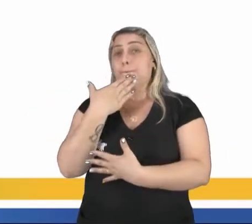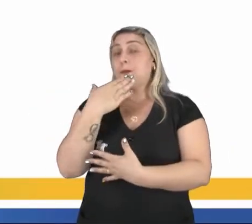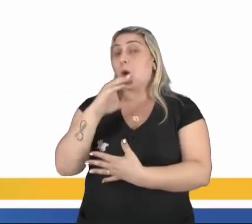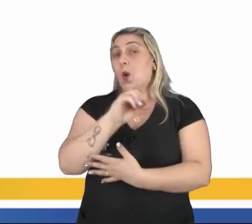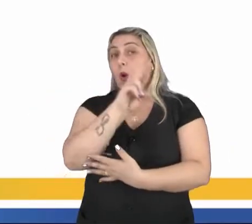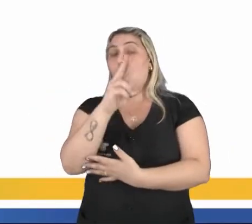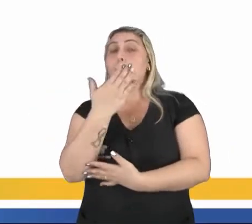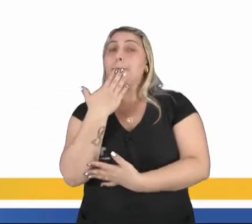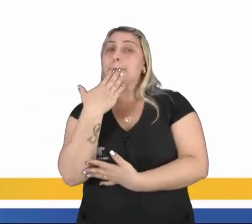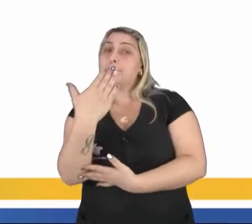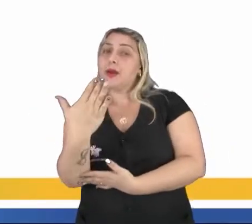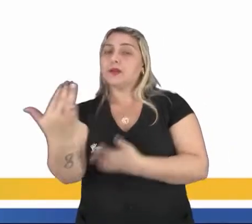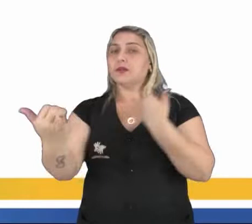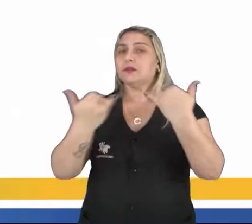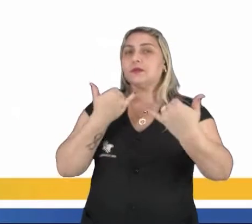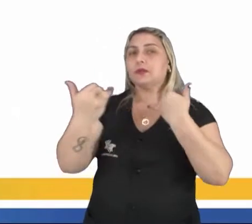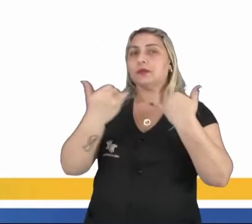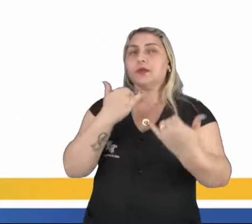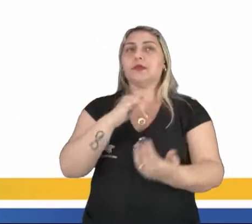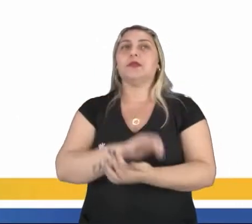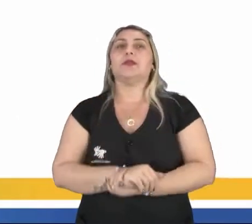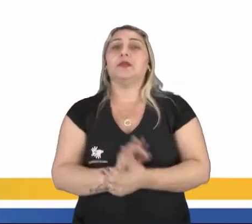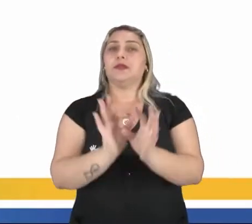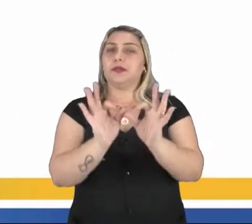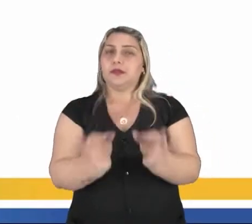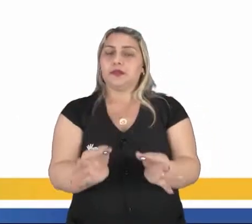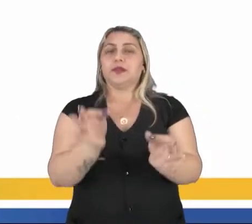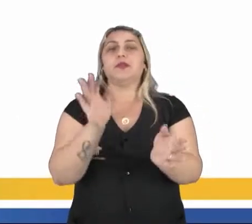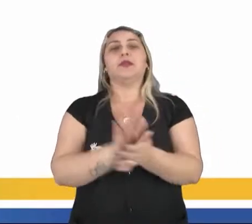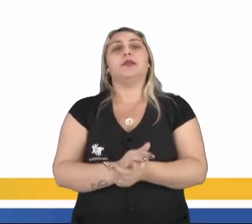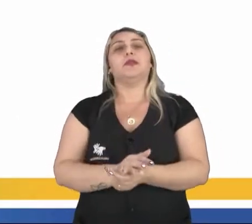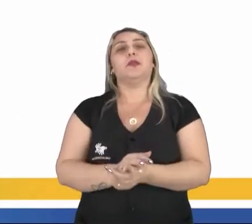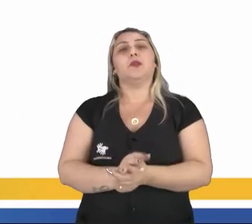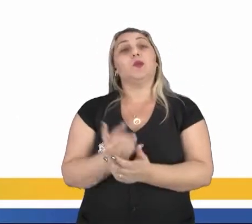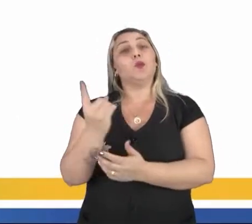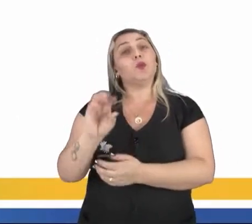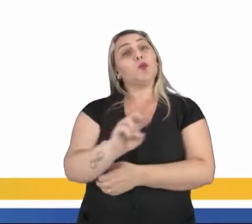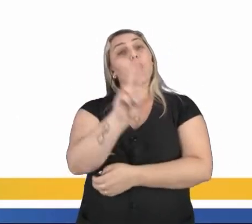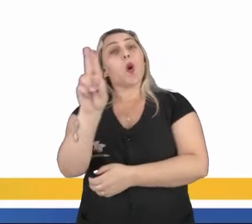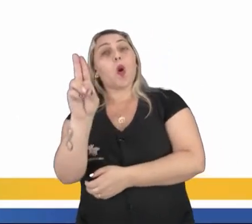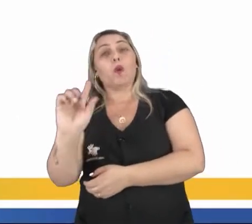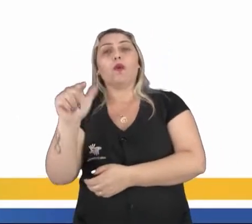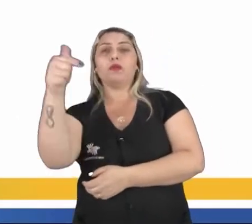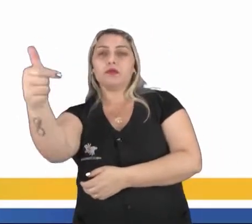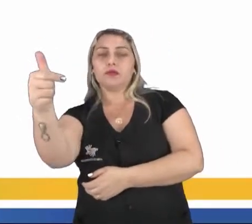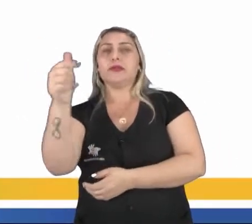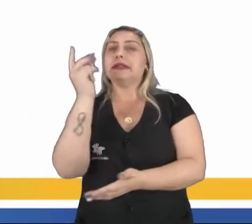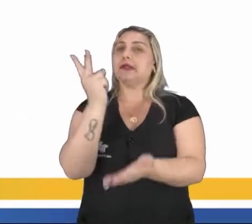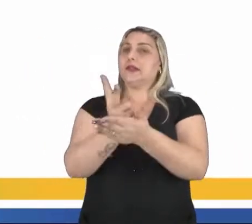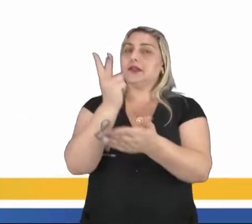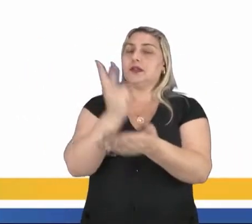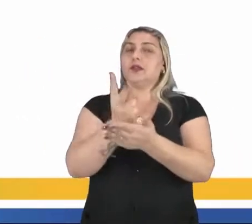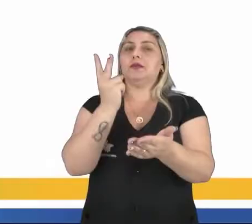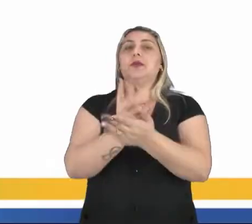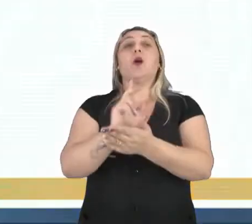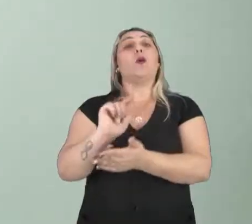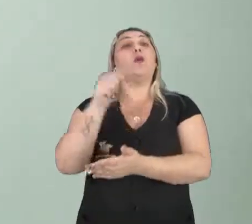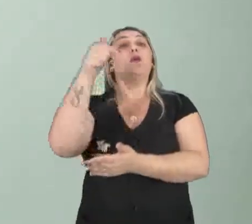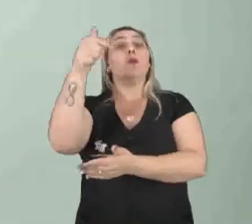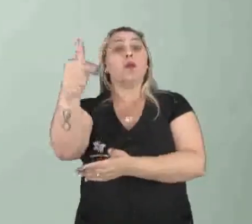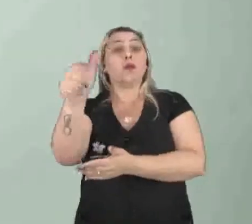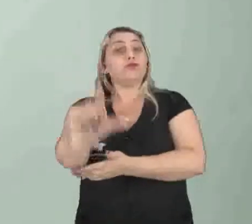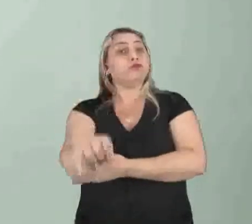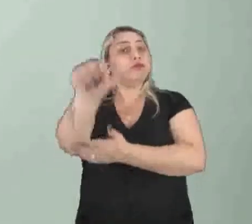ou peça informação, certo? É uma alternância, né? Vou estar sempre ali dando uma